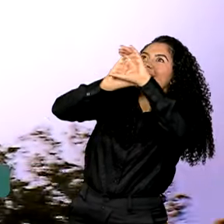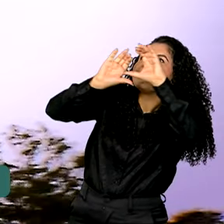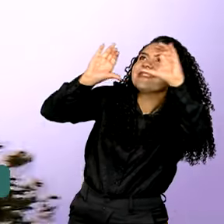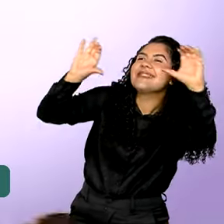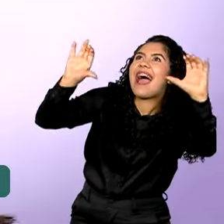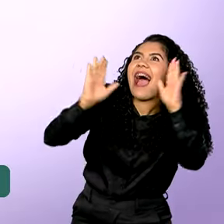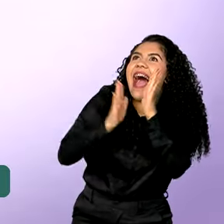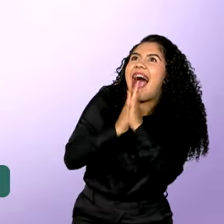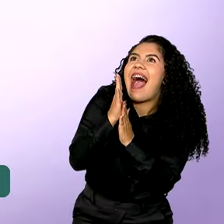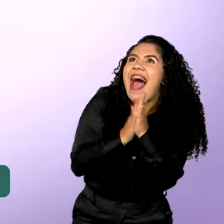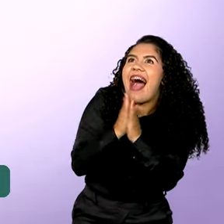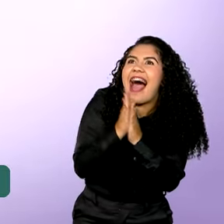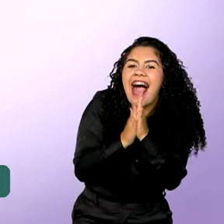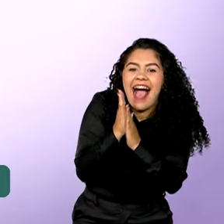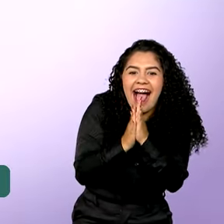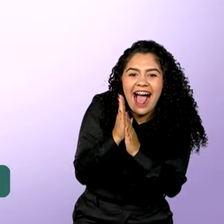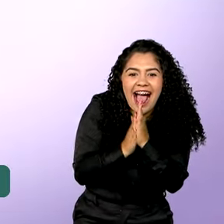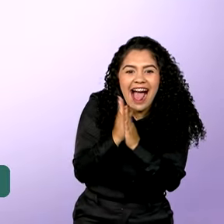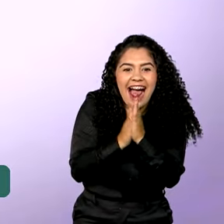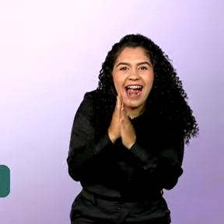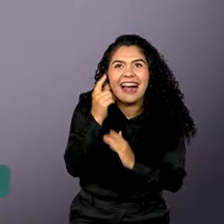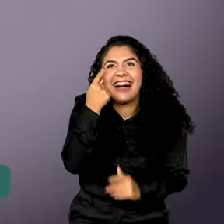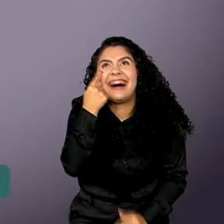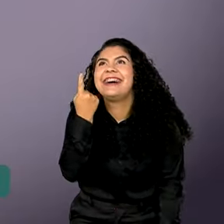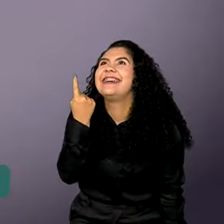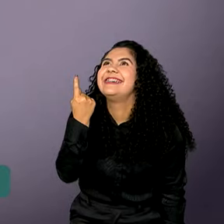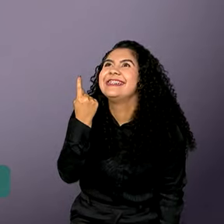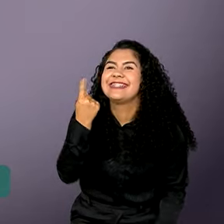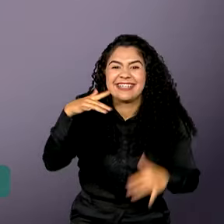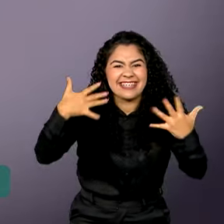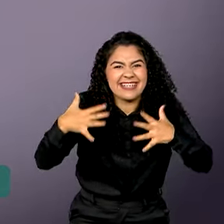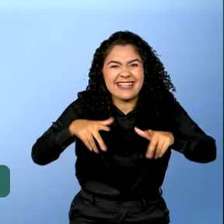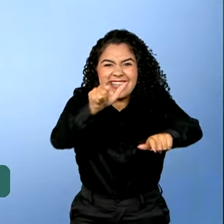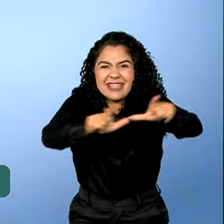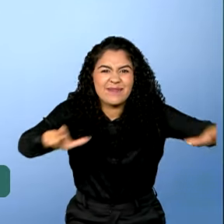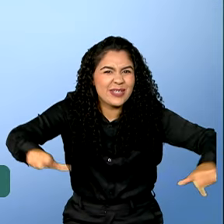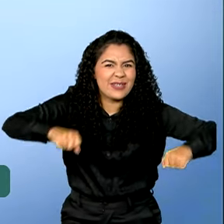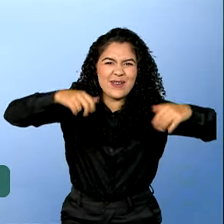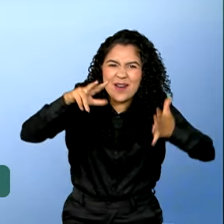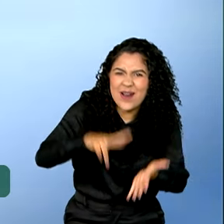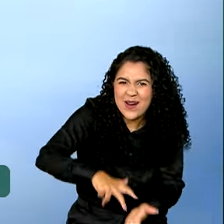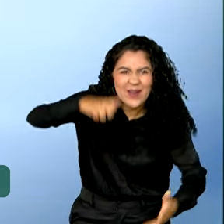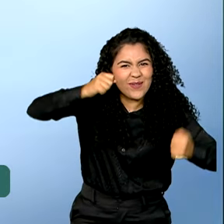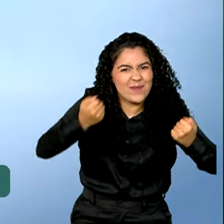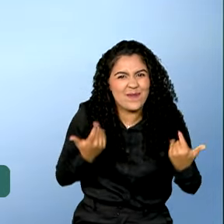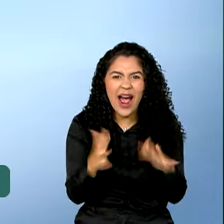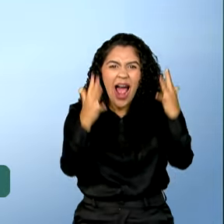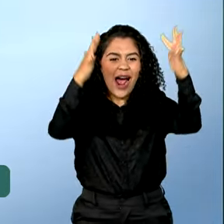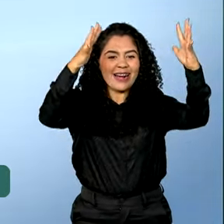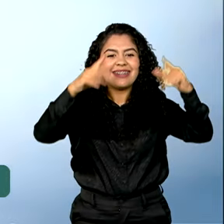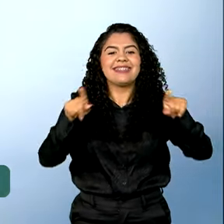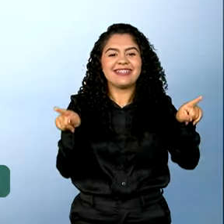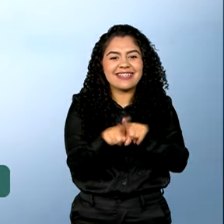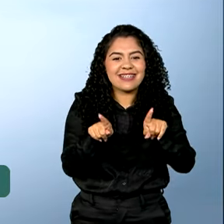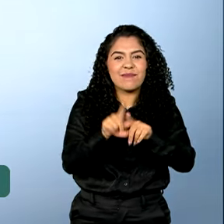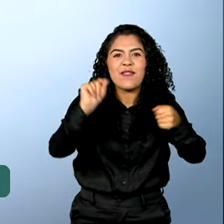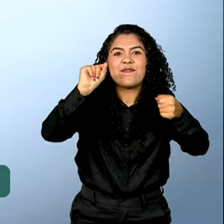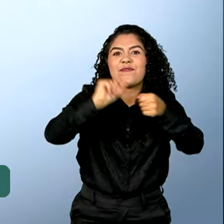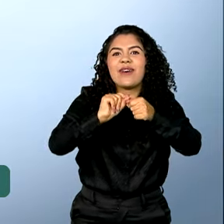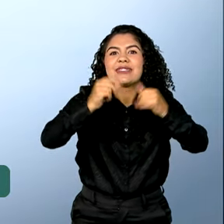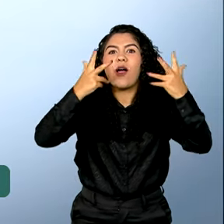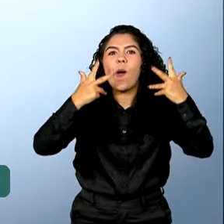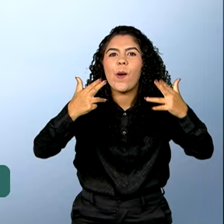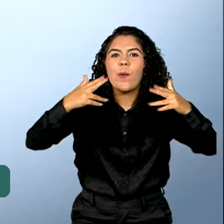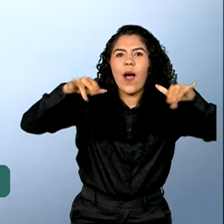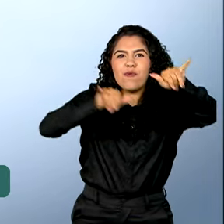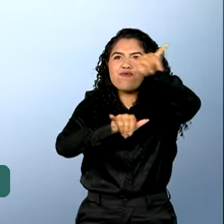tão aguardado espetáculo da Esquadrilha da Fumaça agitou o público e cumpriu com a promessa de fazer um balé nos ares